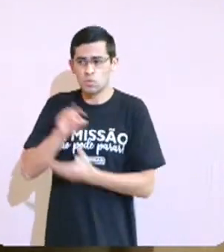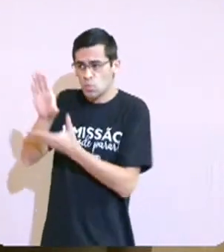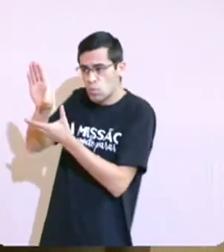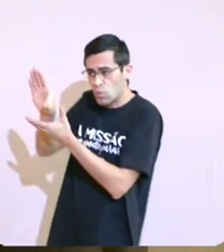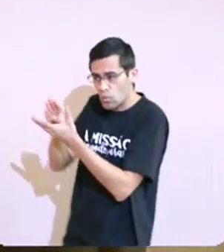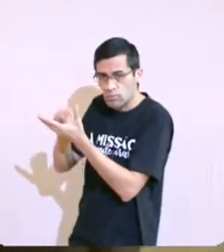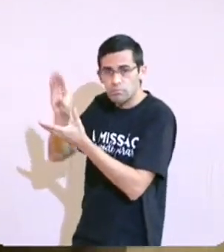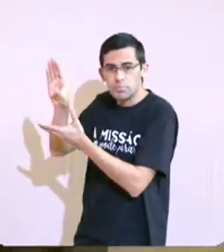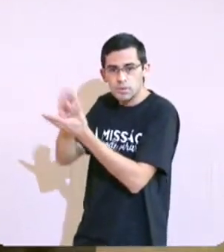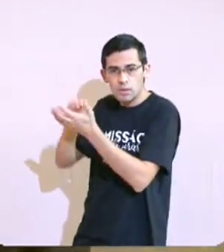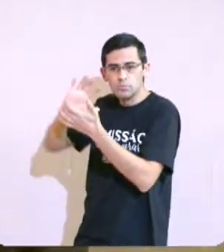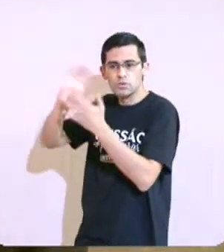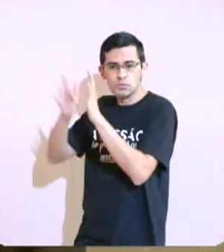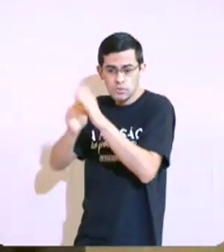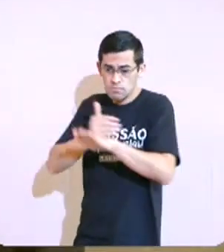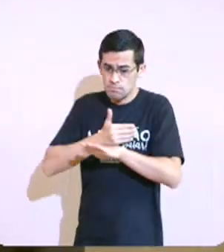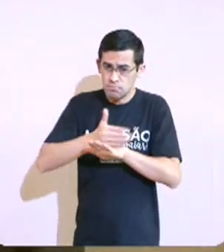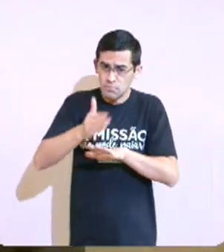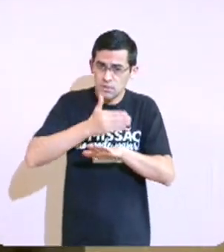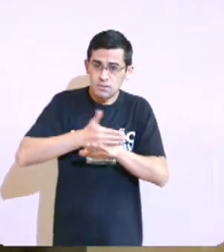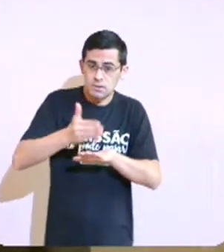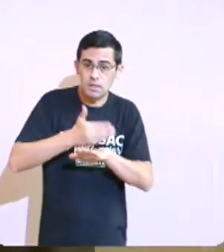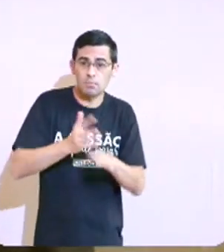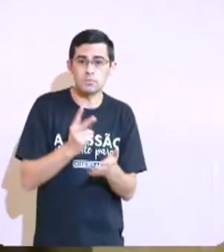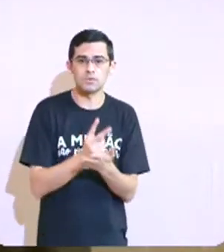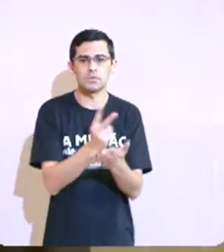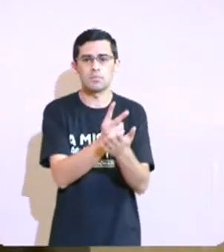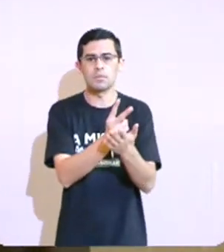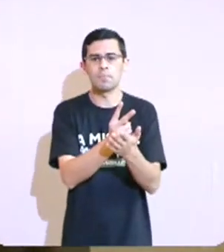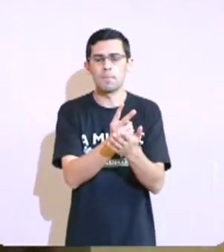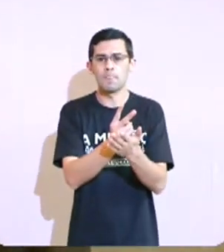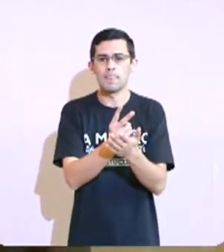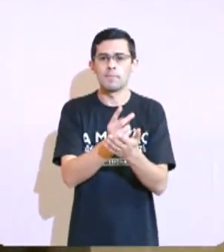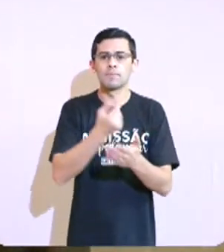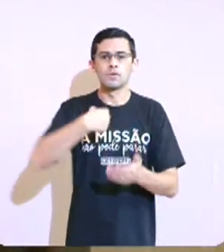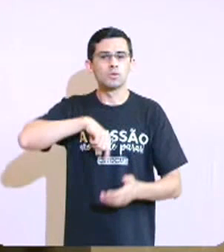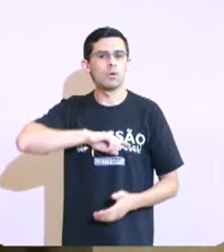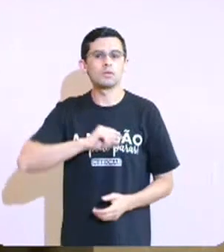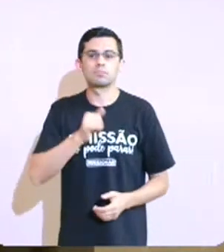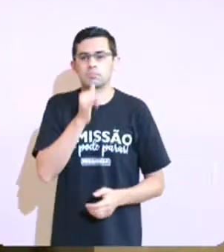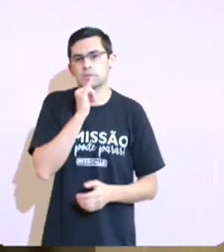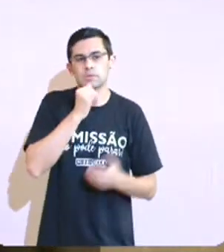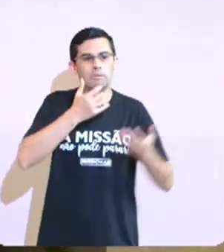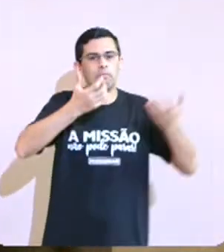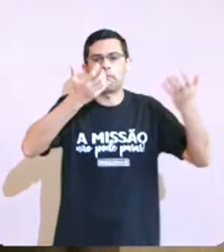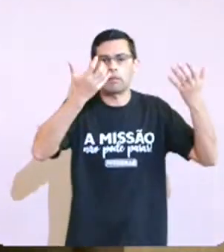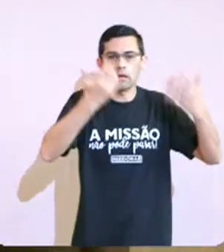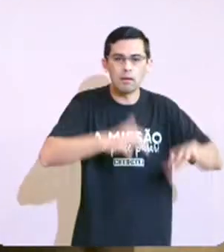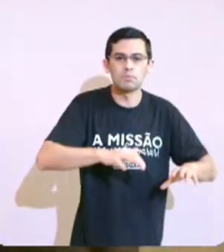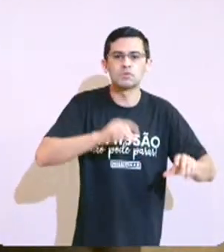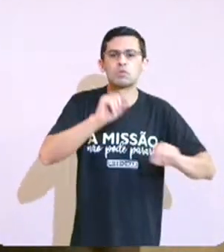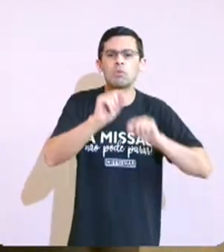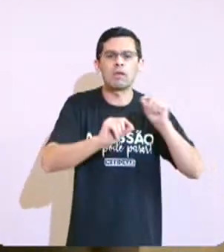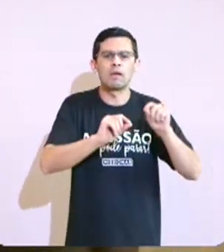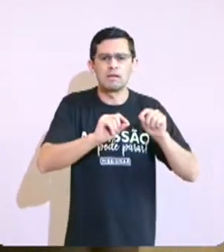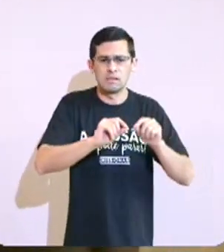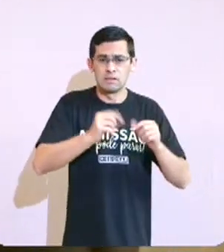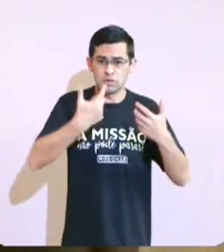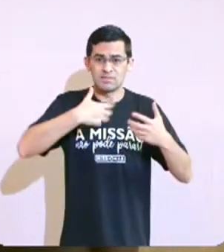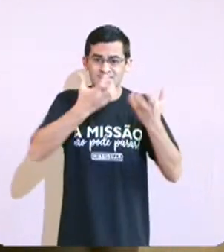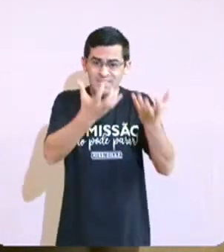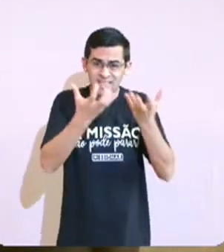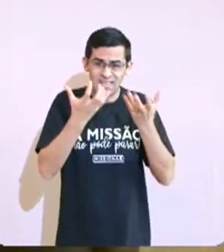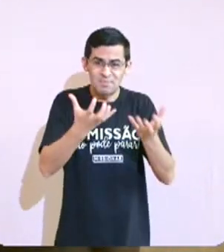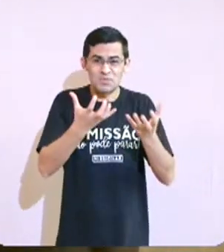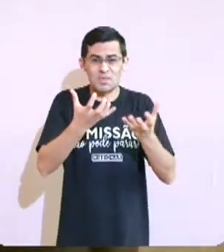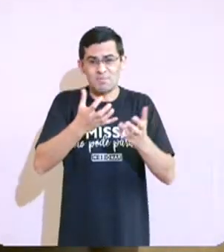e faça o que ele faça. Nós não queremos adicionar prosélitos, nós queremos na missão da